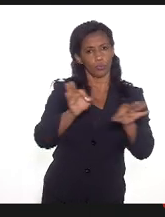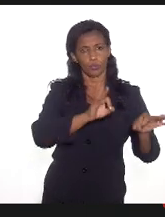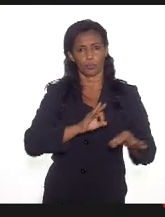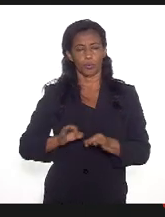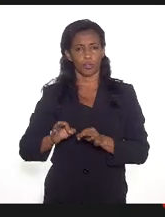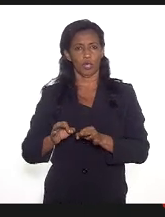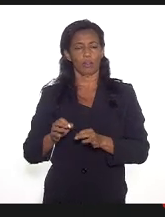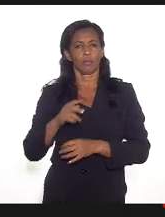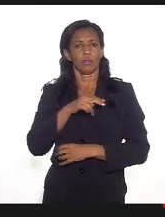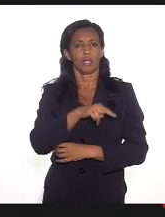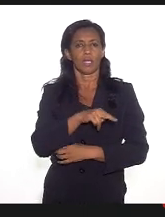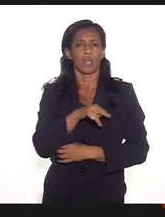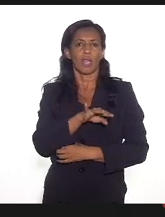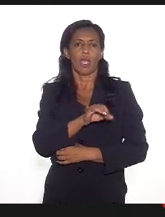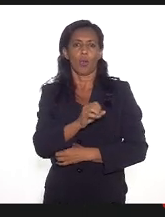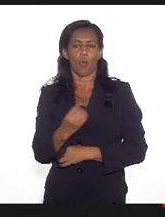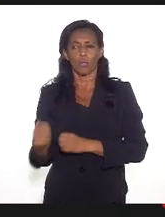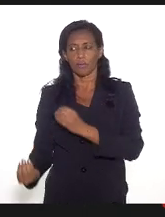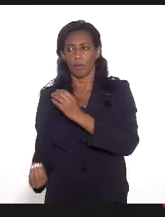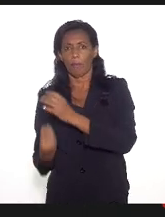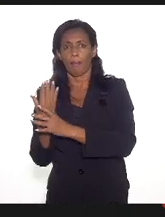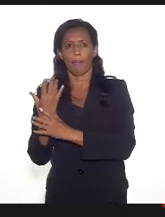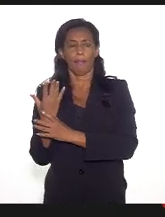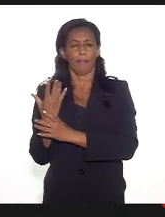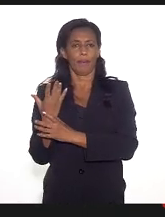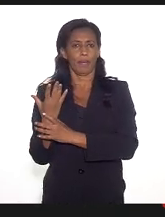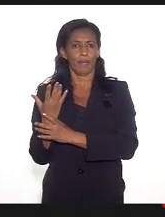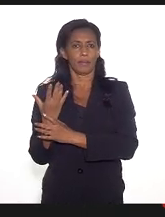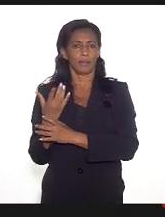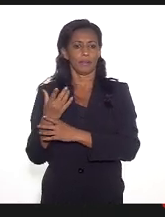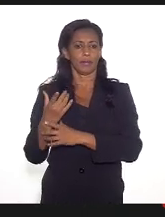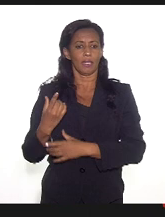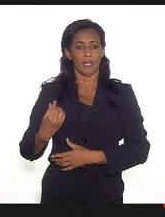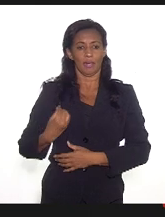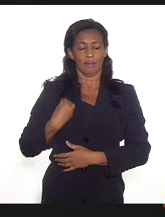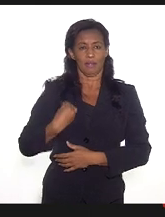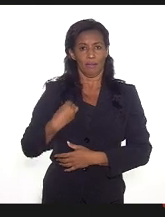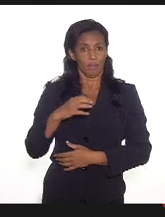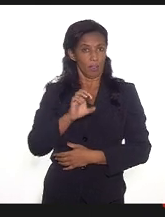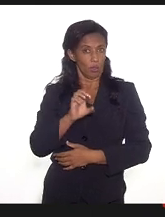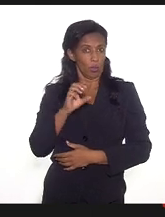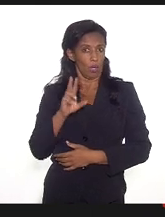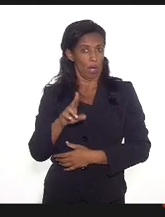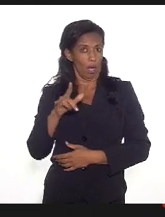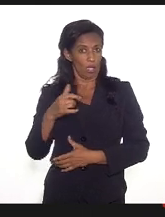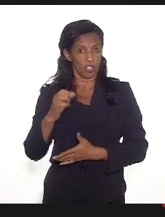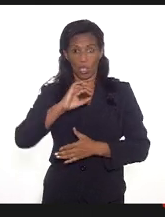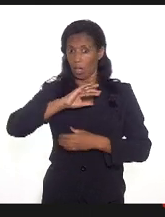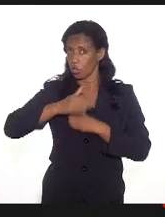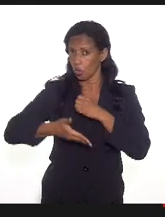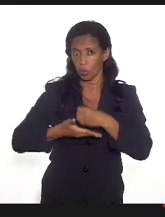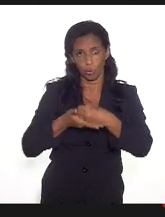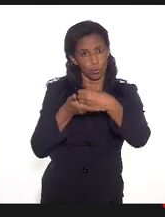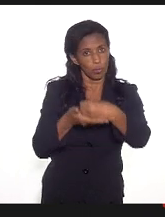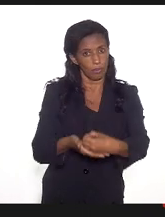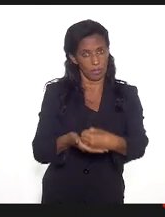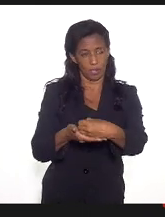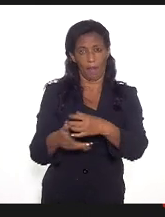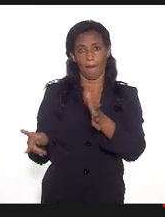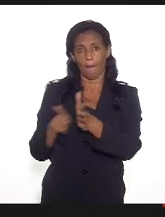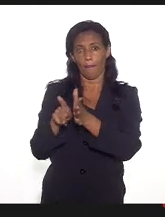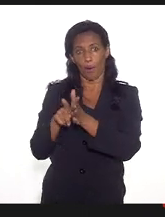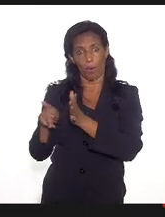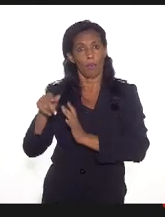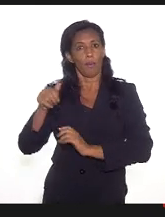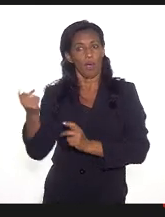e negócios que venham surgir no ambiente do cluster, não só a sustentabilidade do negócio em